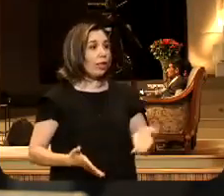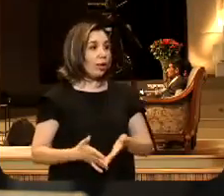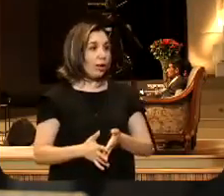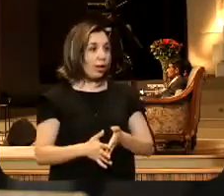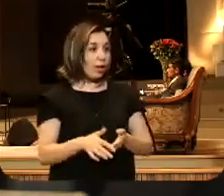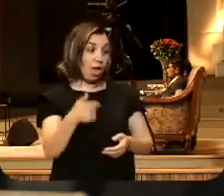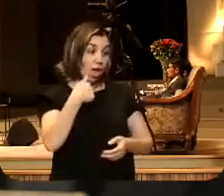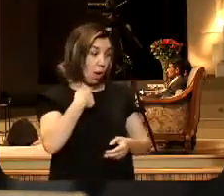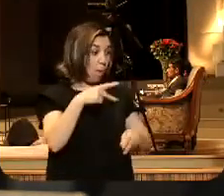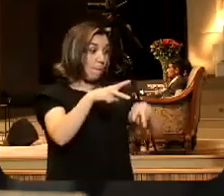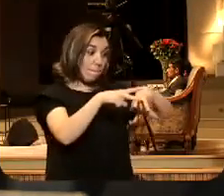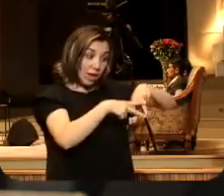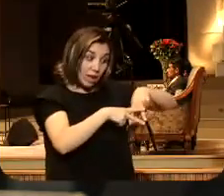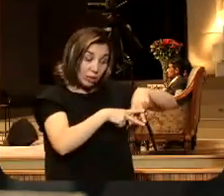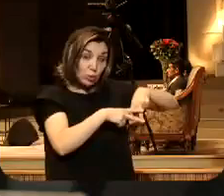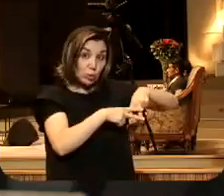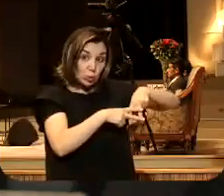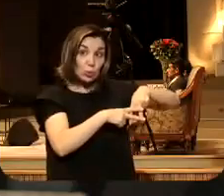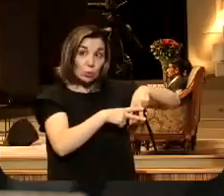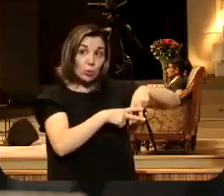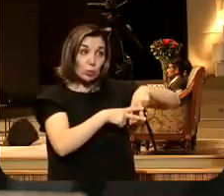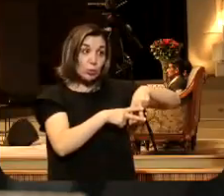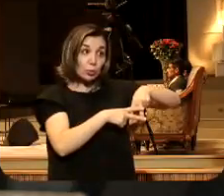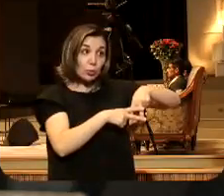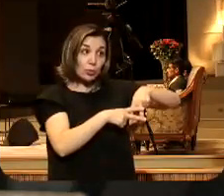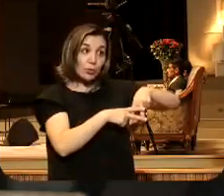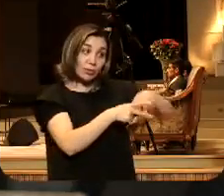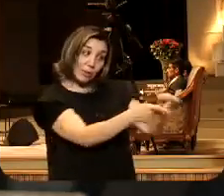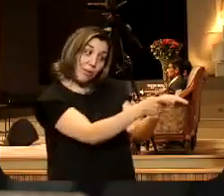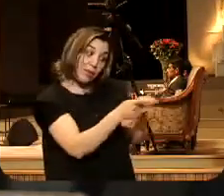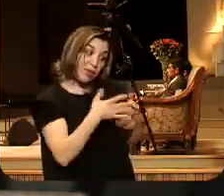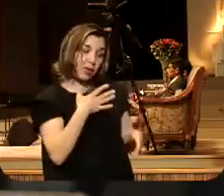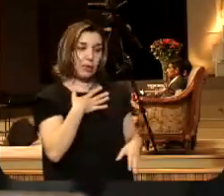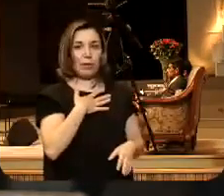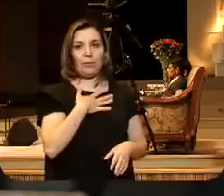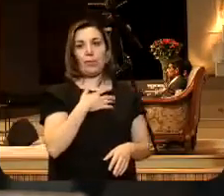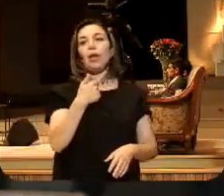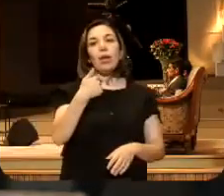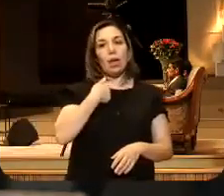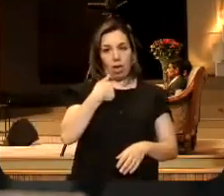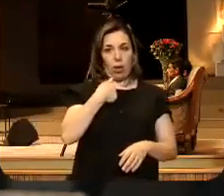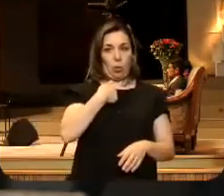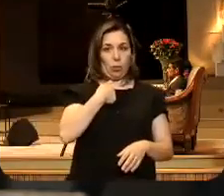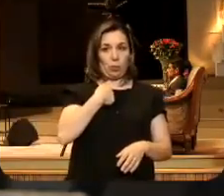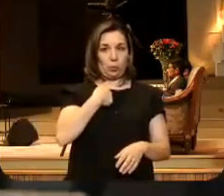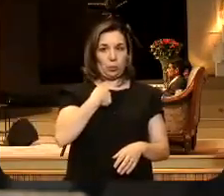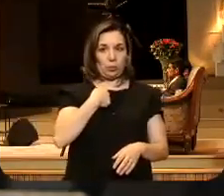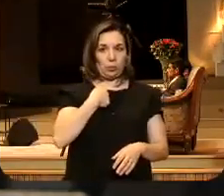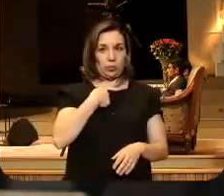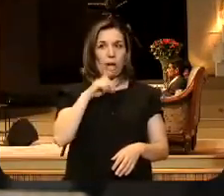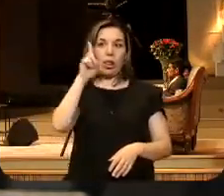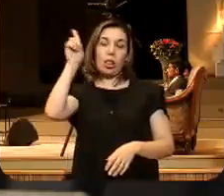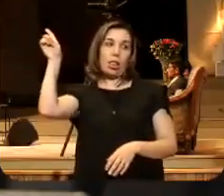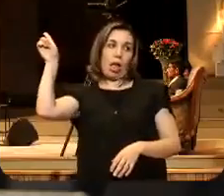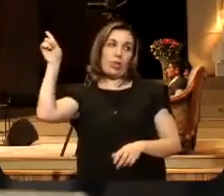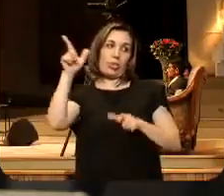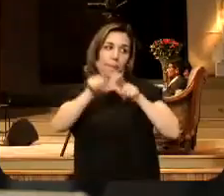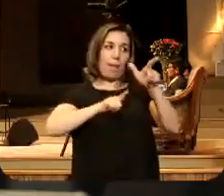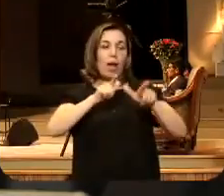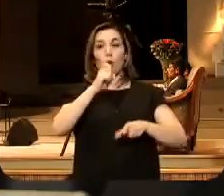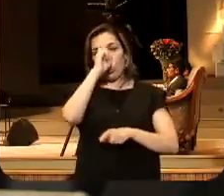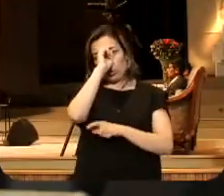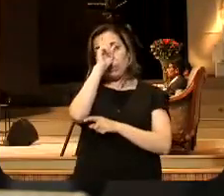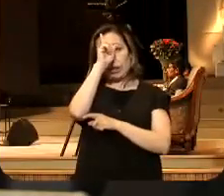Por eu ser capelã no contexto hospitalar, eu quero me focar